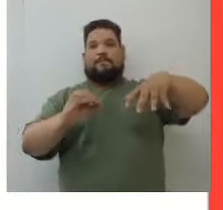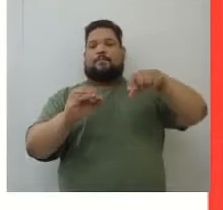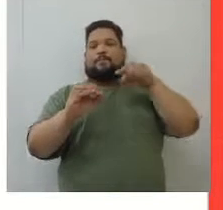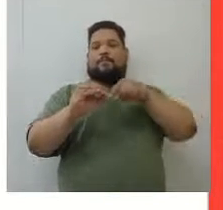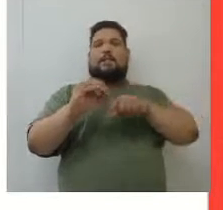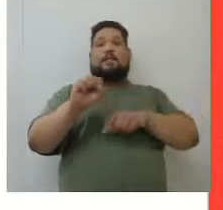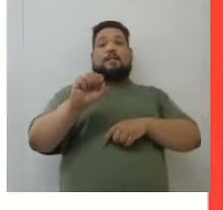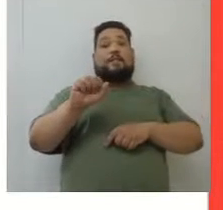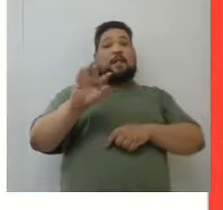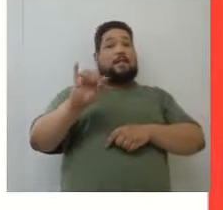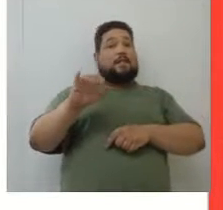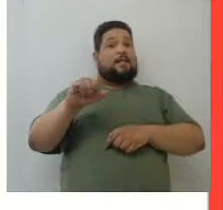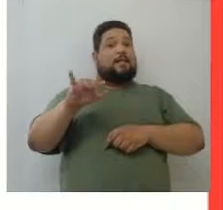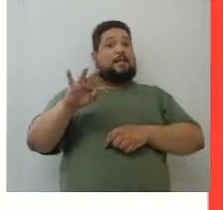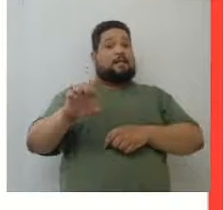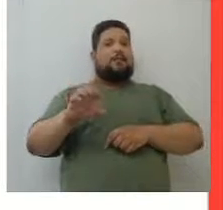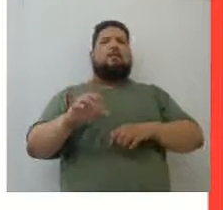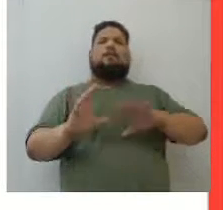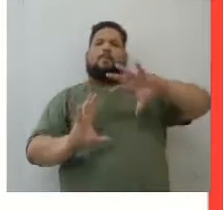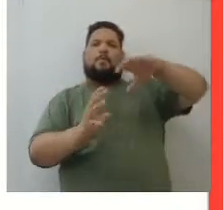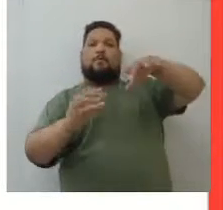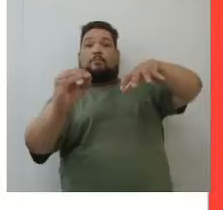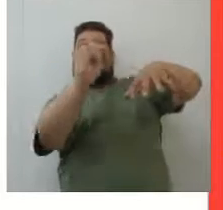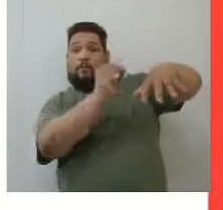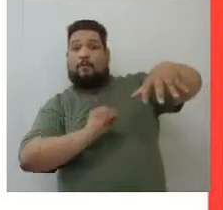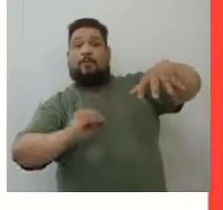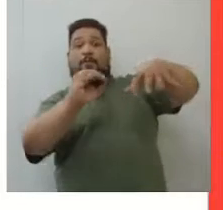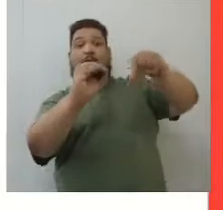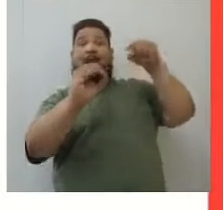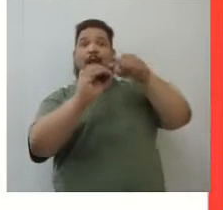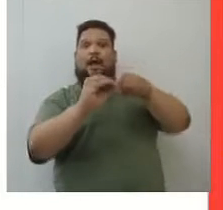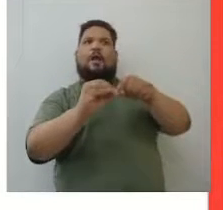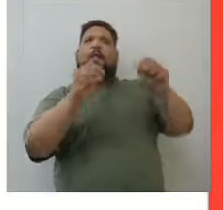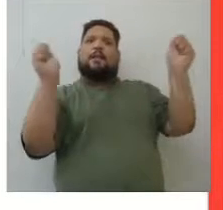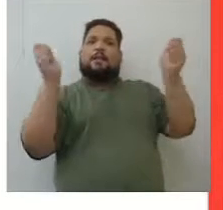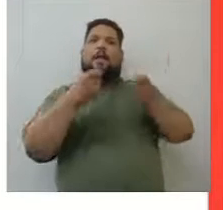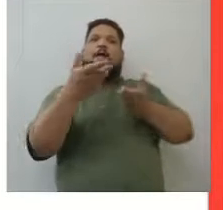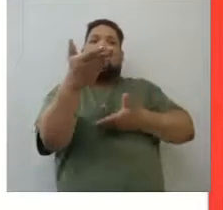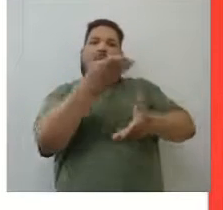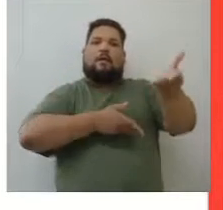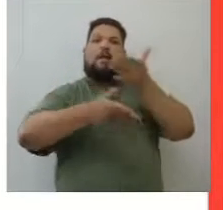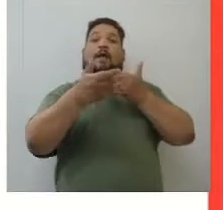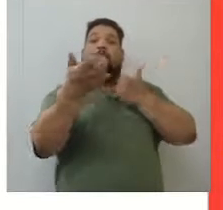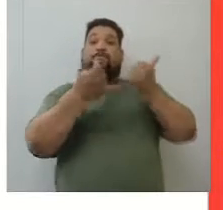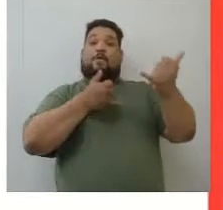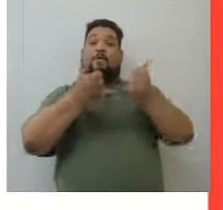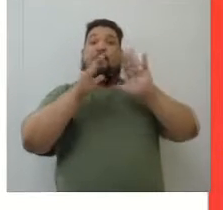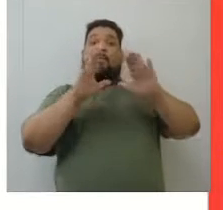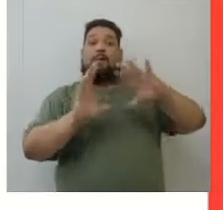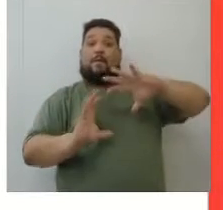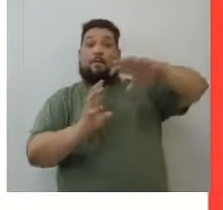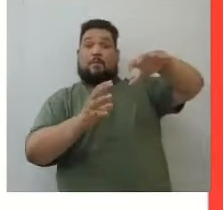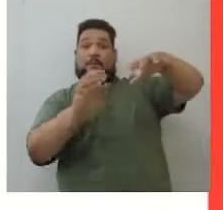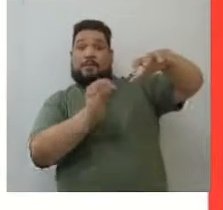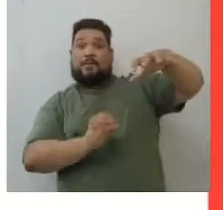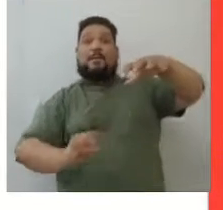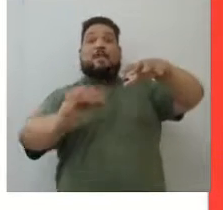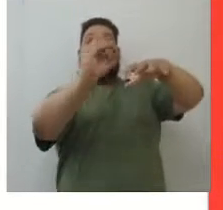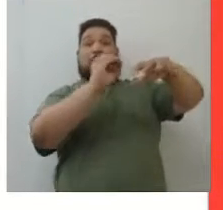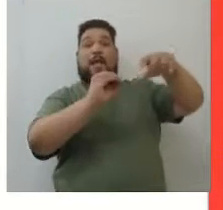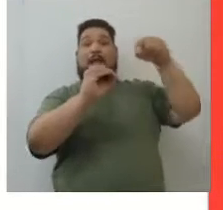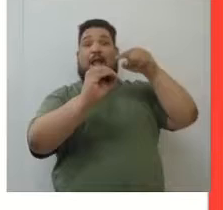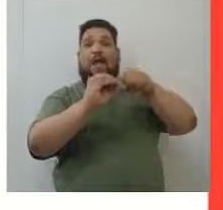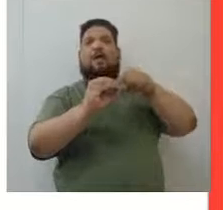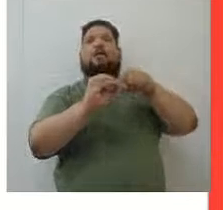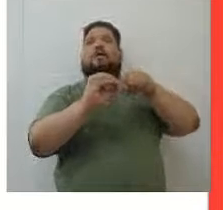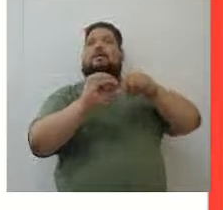eles são sistemas de transmissão de informação, porém, nos satélites há um valor maior para transmitir essa